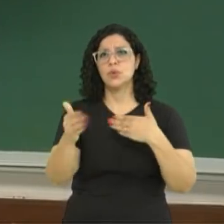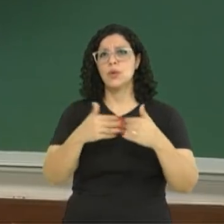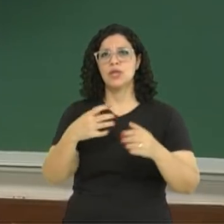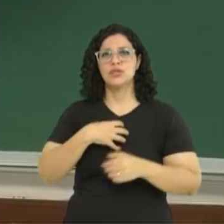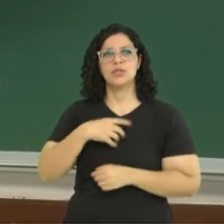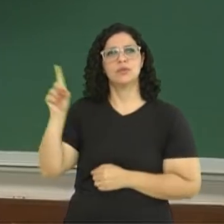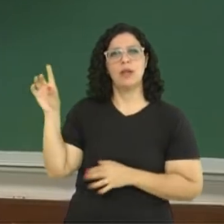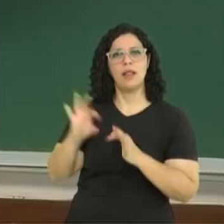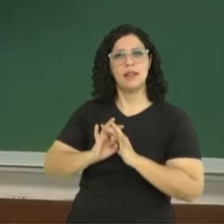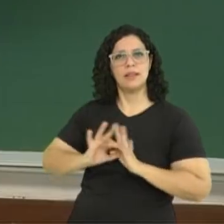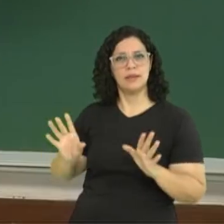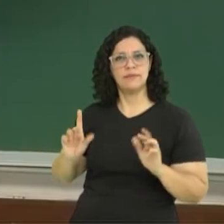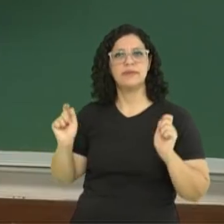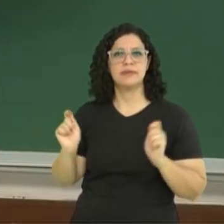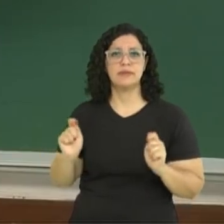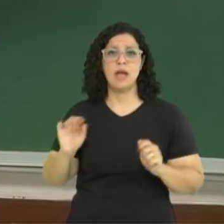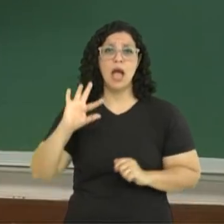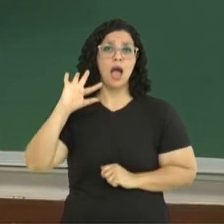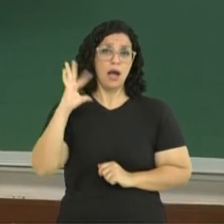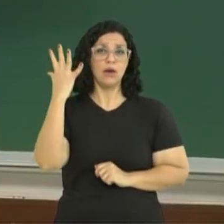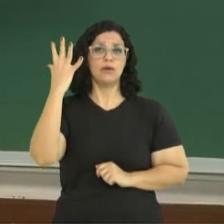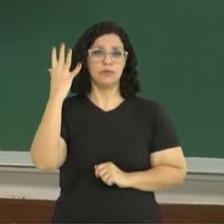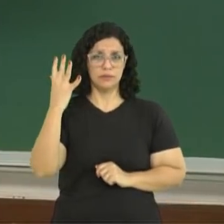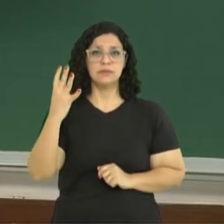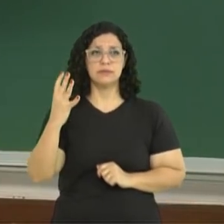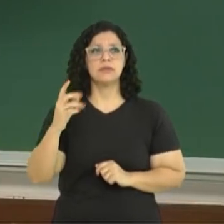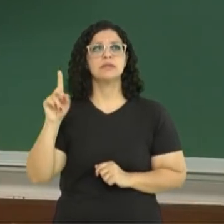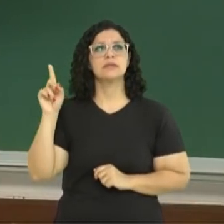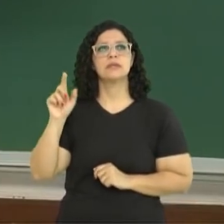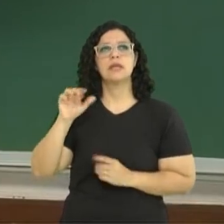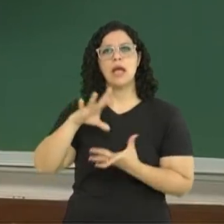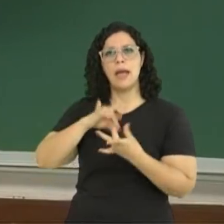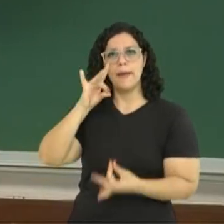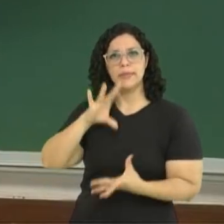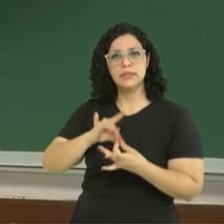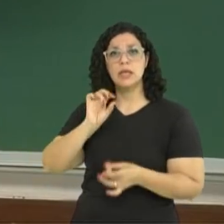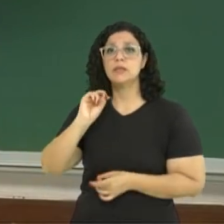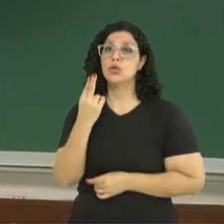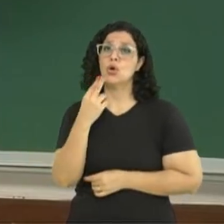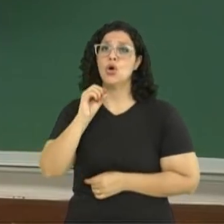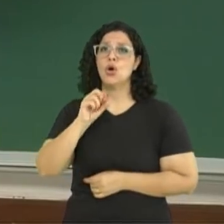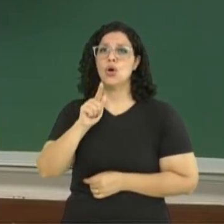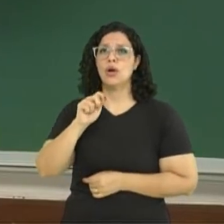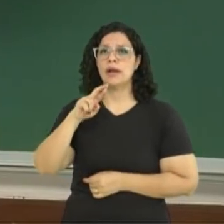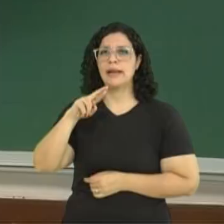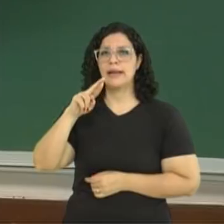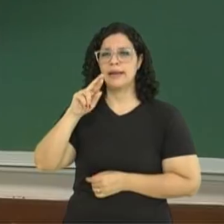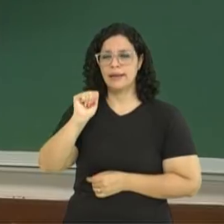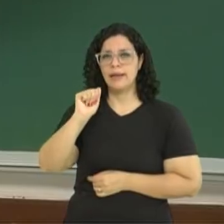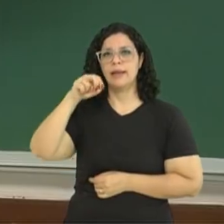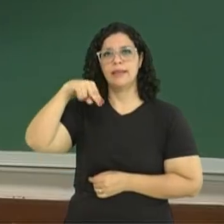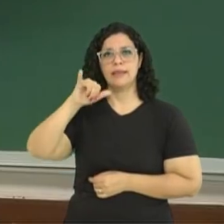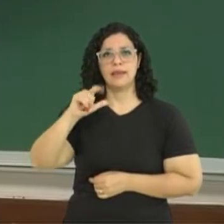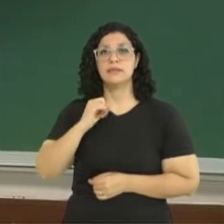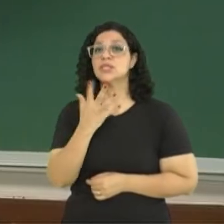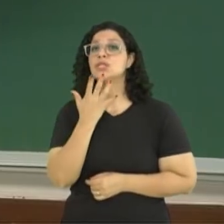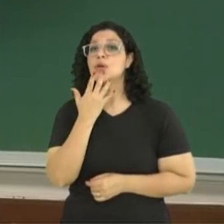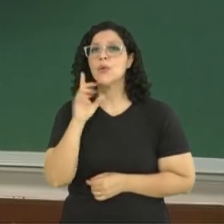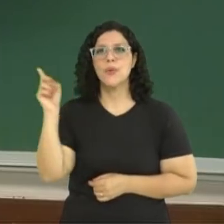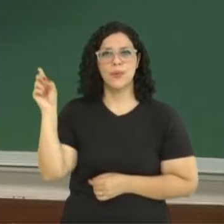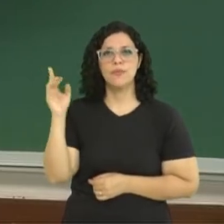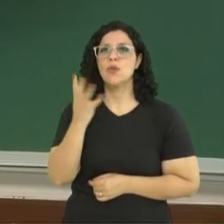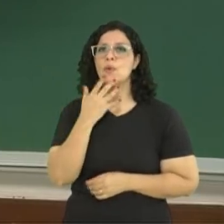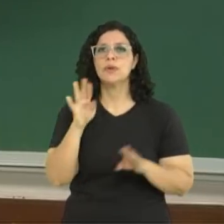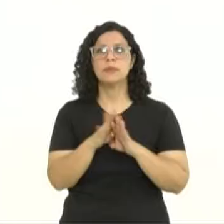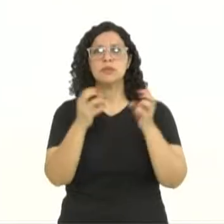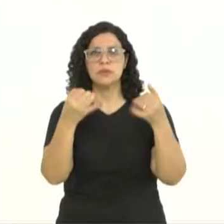uma forma ali. Então ela é ocasional, que elas são chamadas também de abstratas ou orgânicas. E nós temos a cor. O que é a cor?